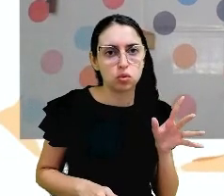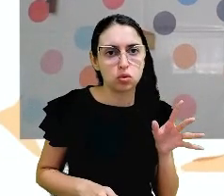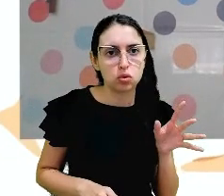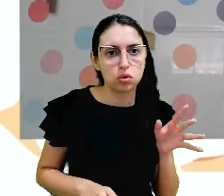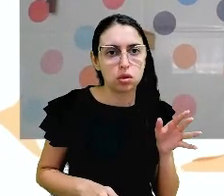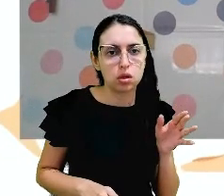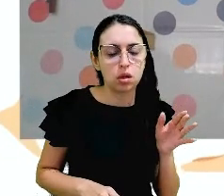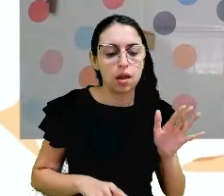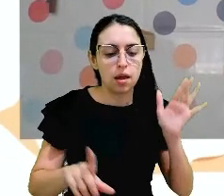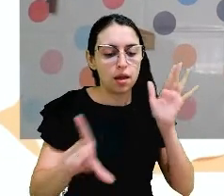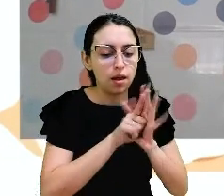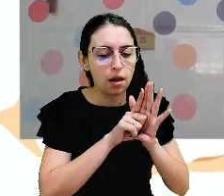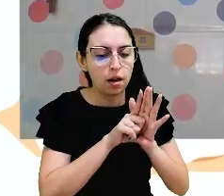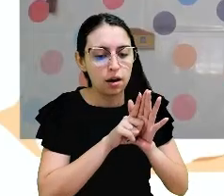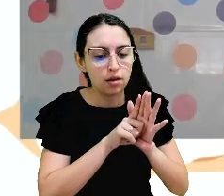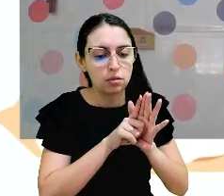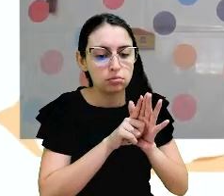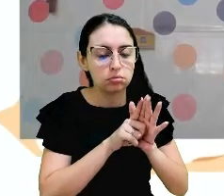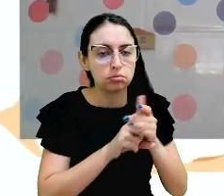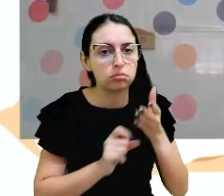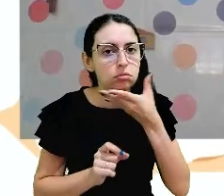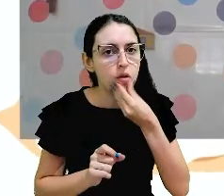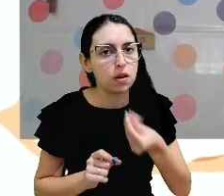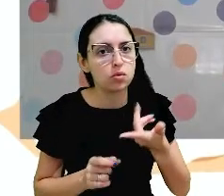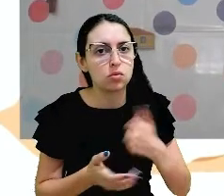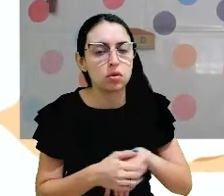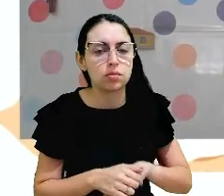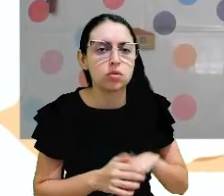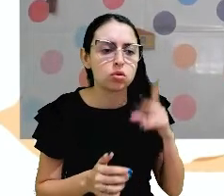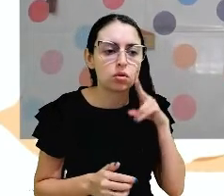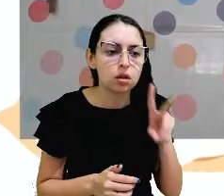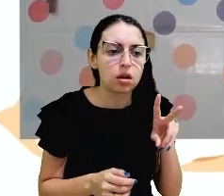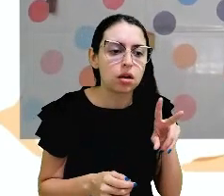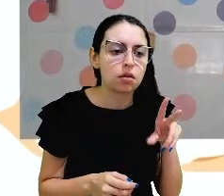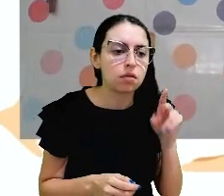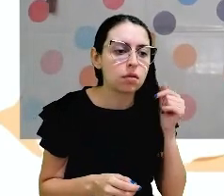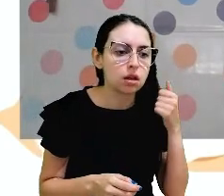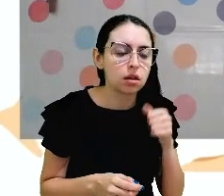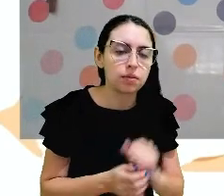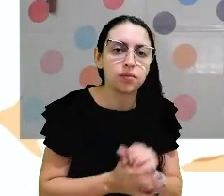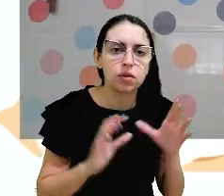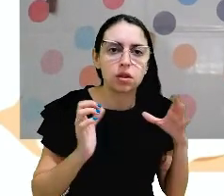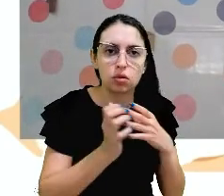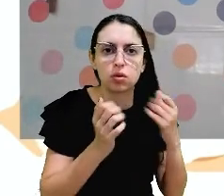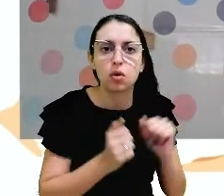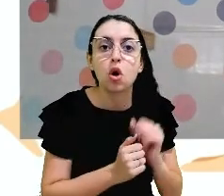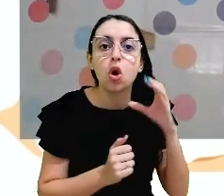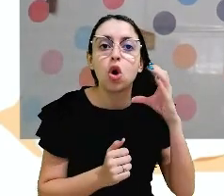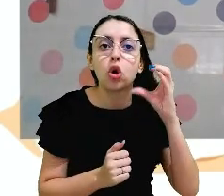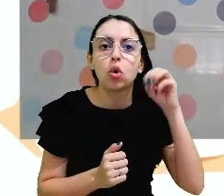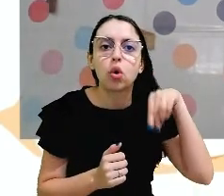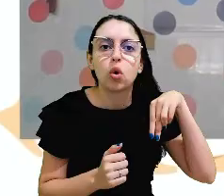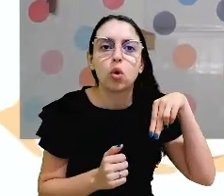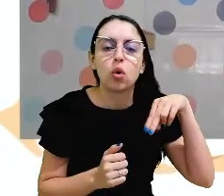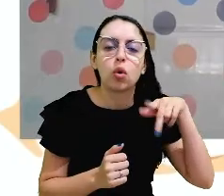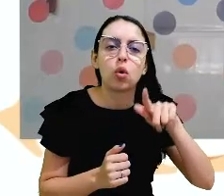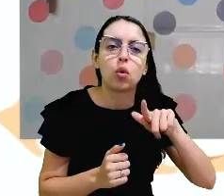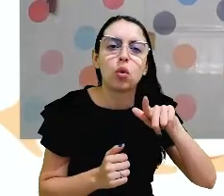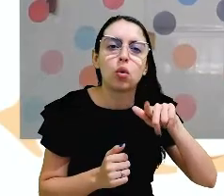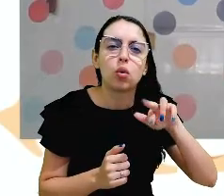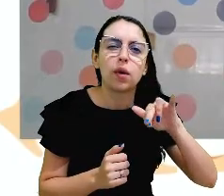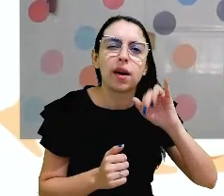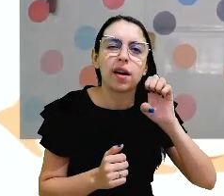sendo legislados pelos homens. É só olhar a composição do Congresso Nacional. Então, não é de se estranhar